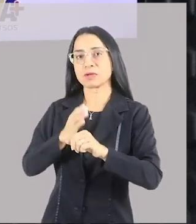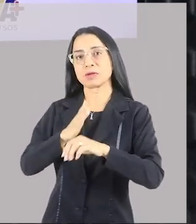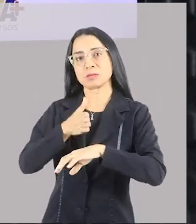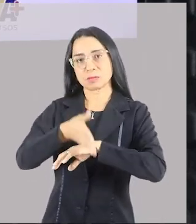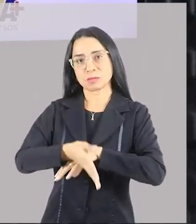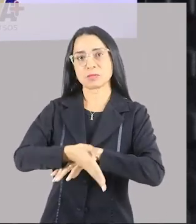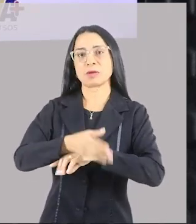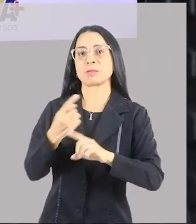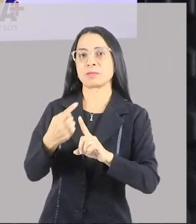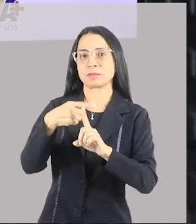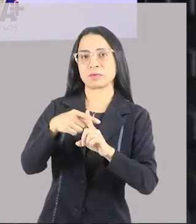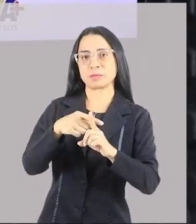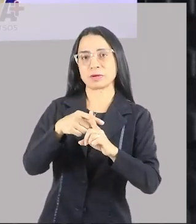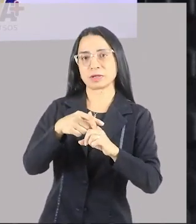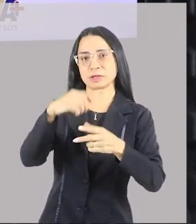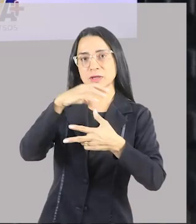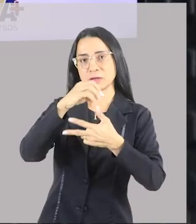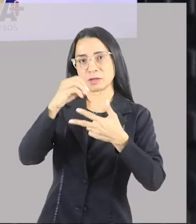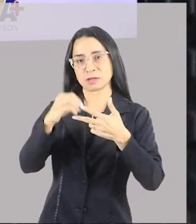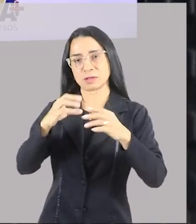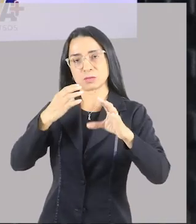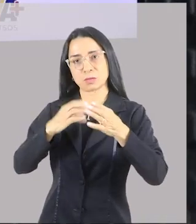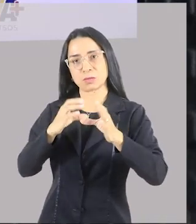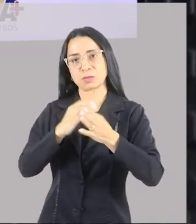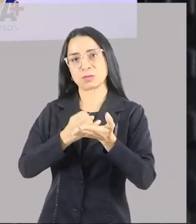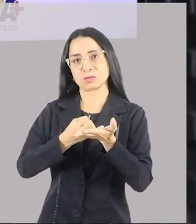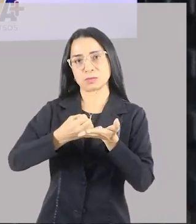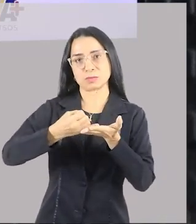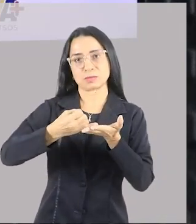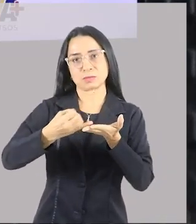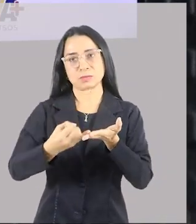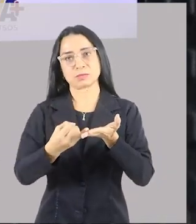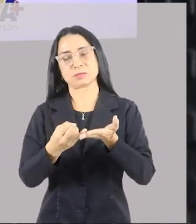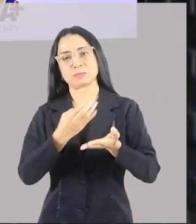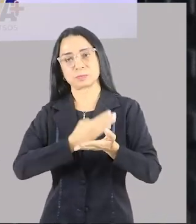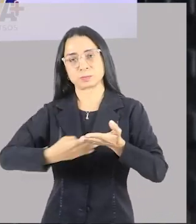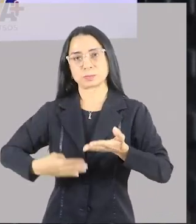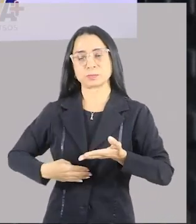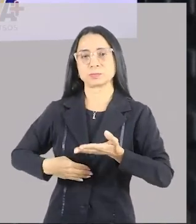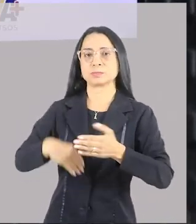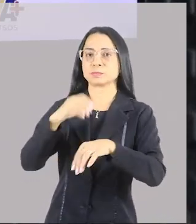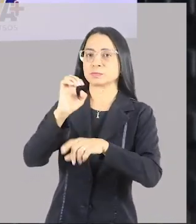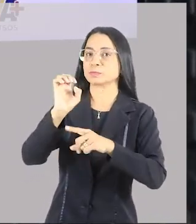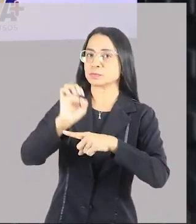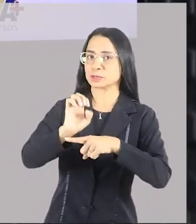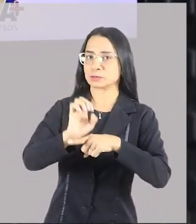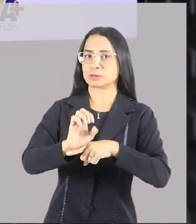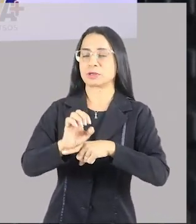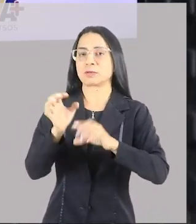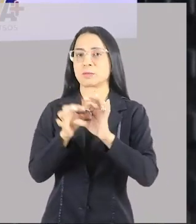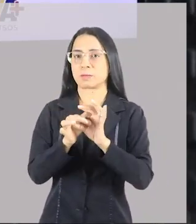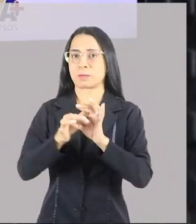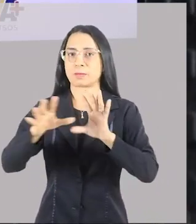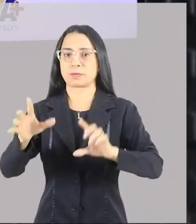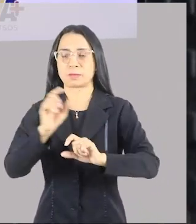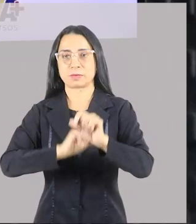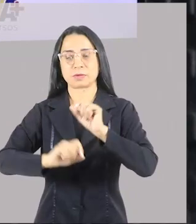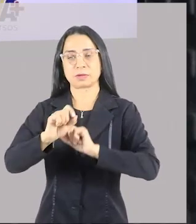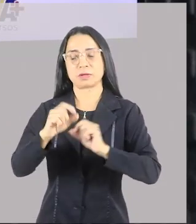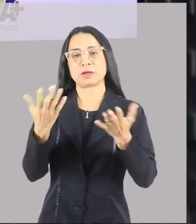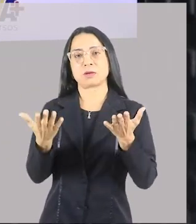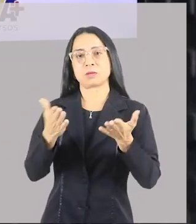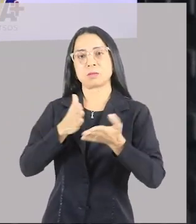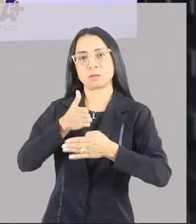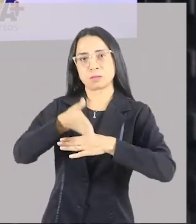concursos. Essa importante iniciativa do governo do estado para democratizar o acesso à informação e à